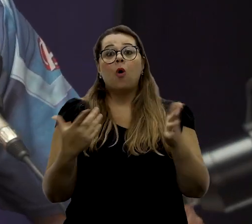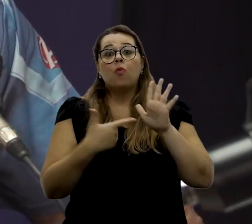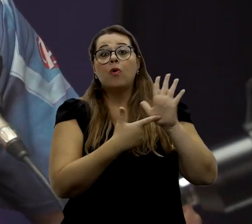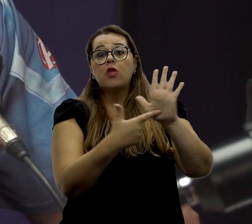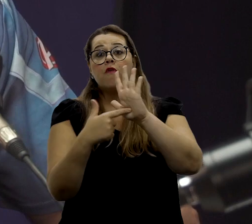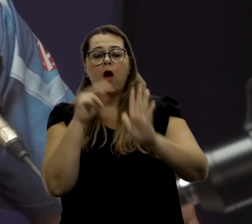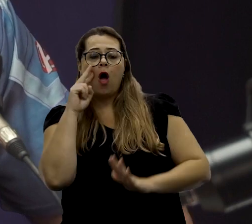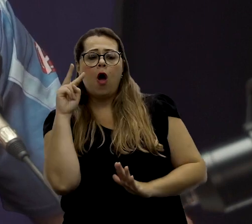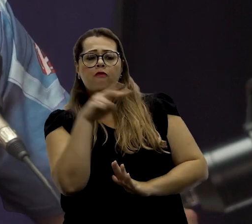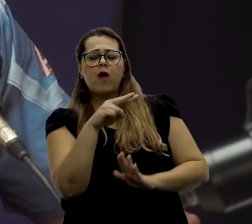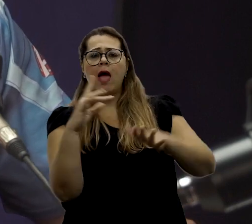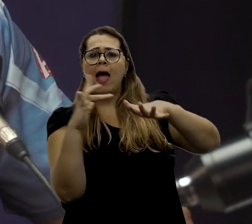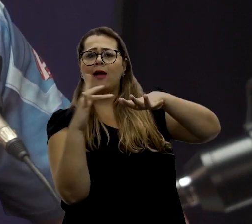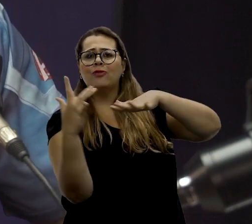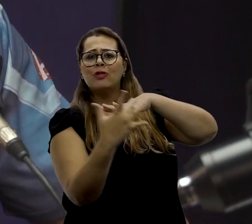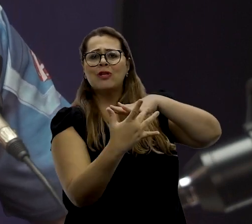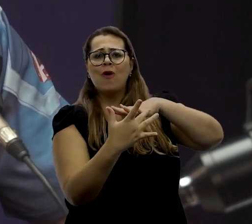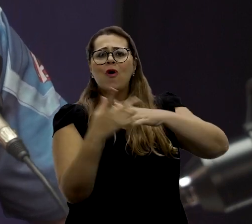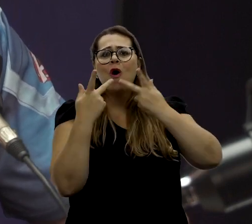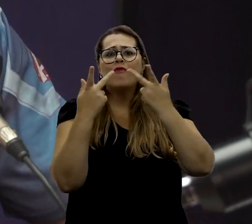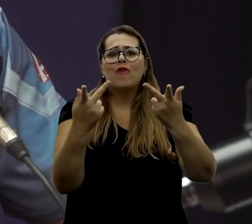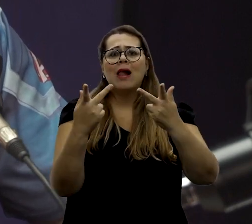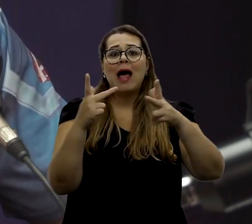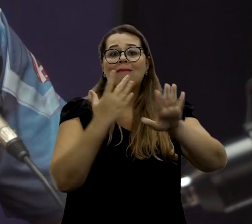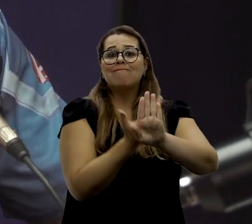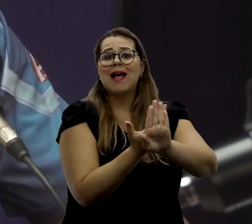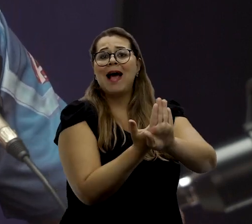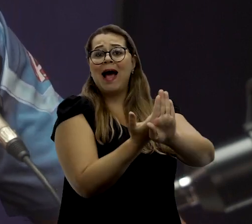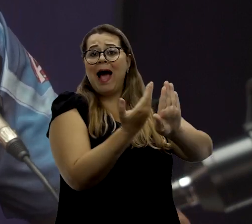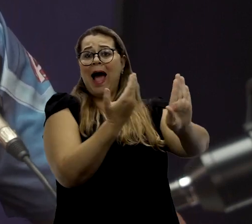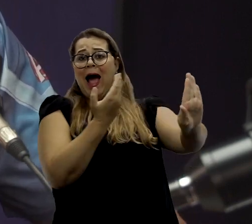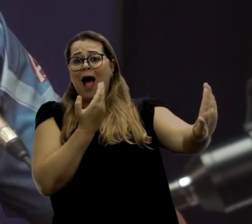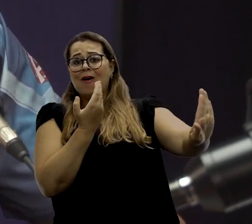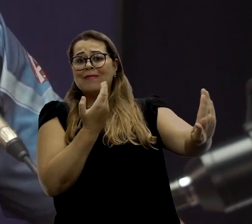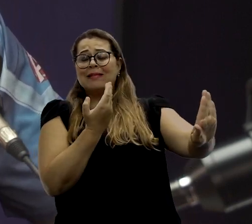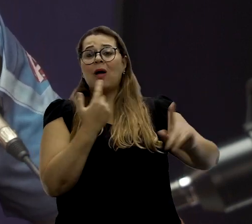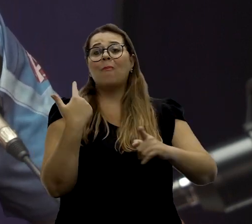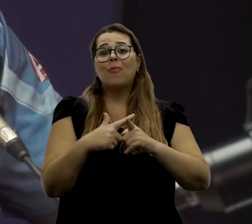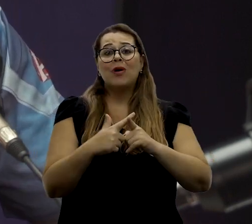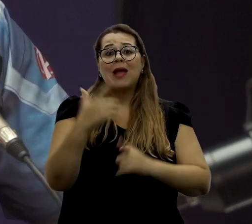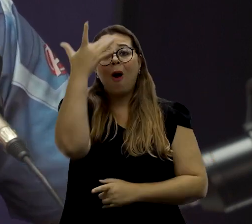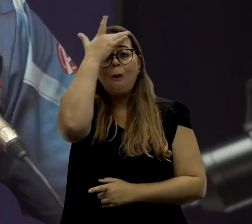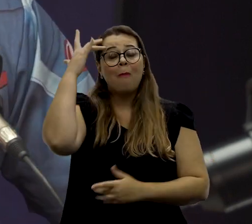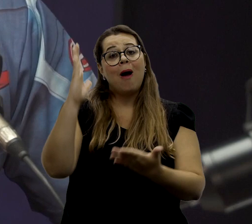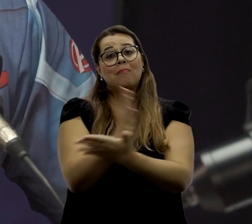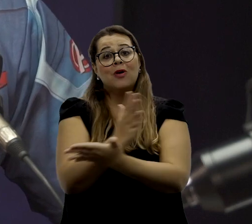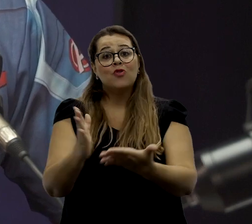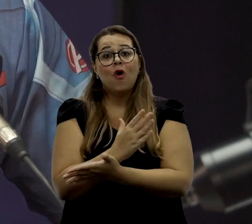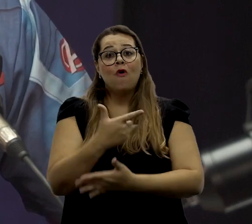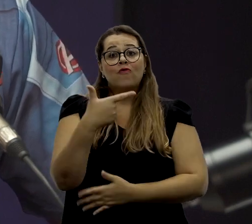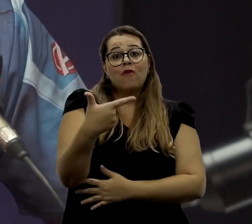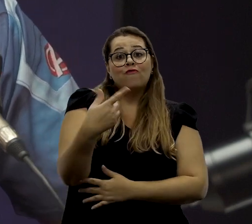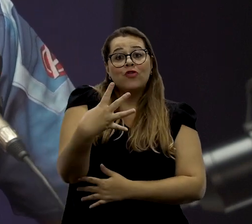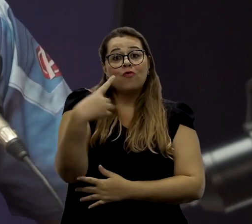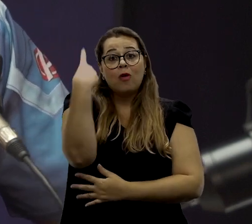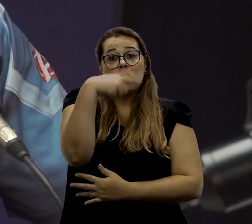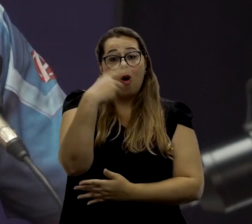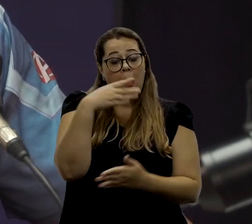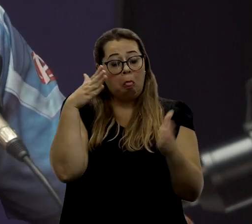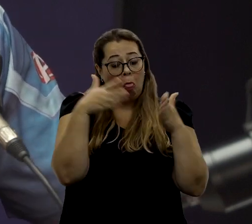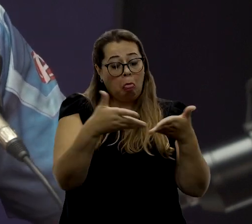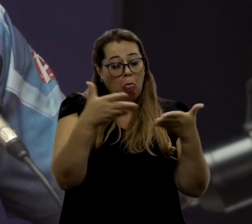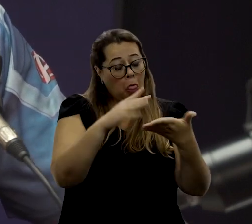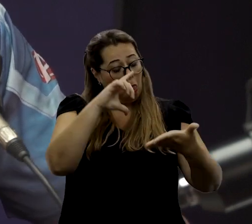vocês, se afastem, né? Tem pessoas que ficam 24 horas no celular e muitas vezes, Mariane, só